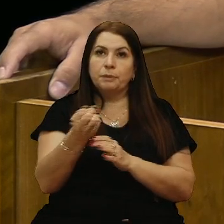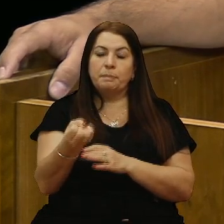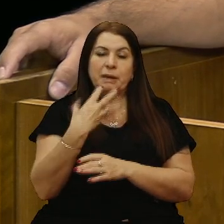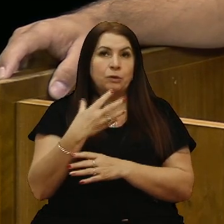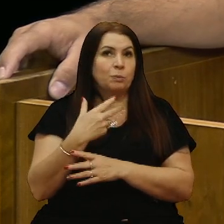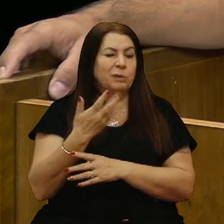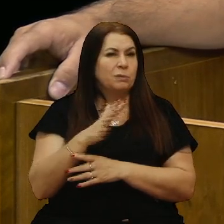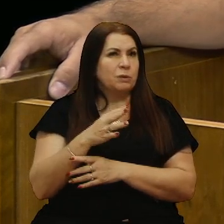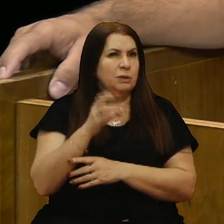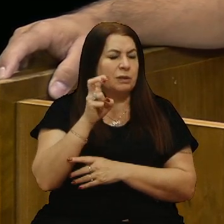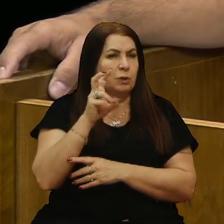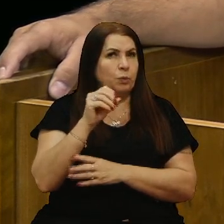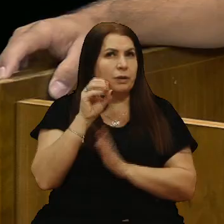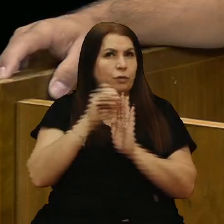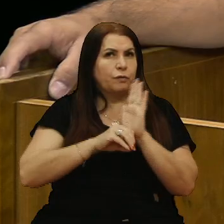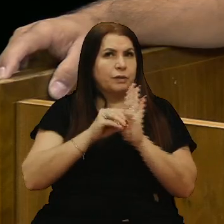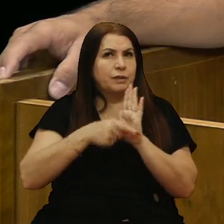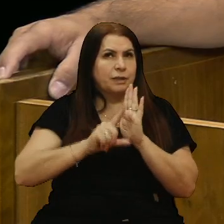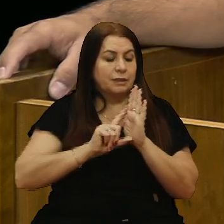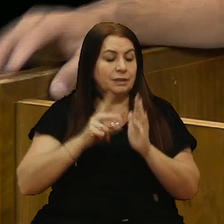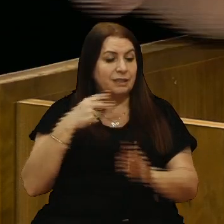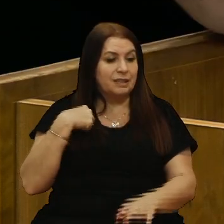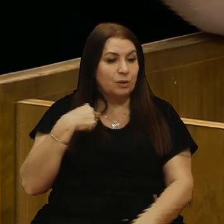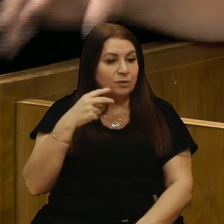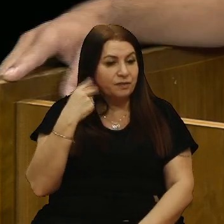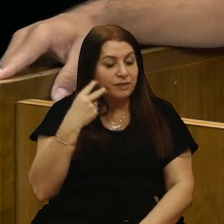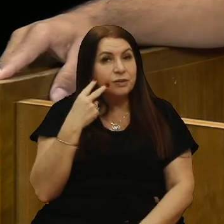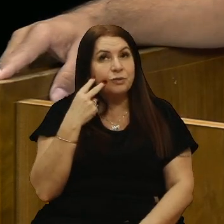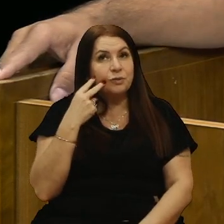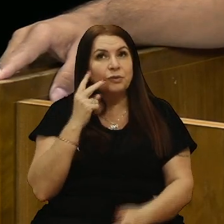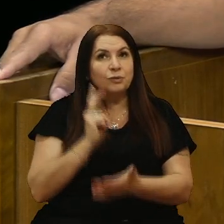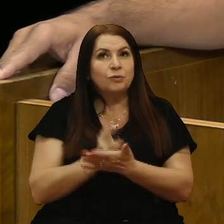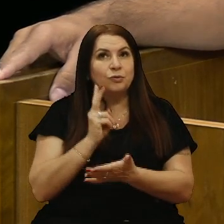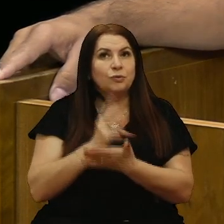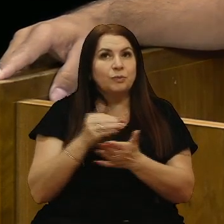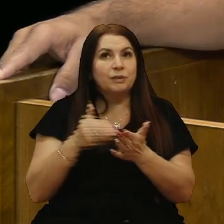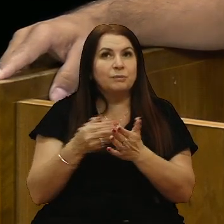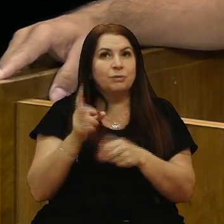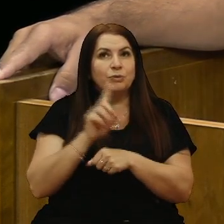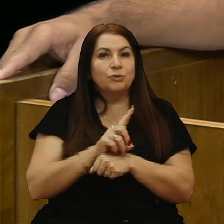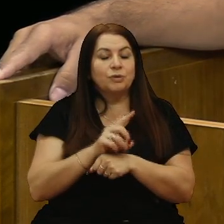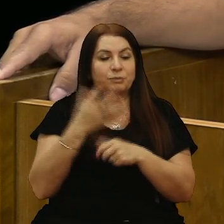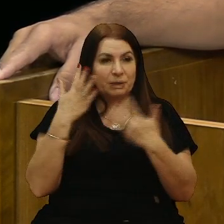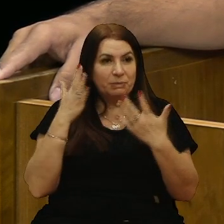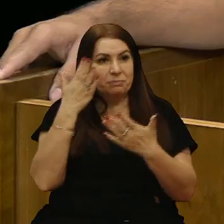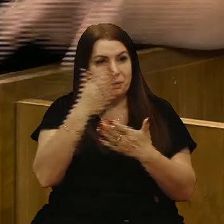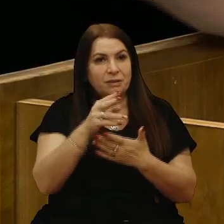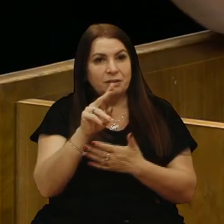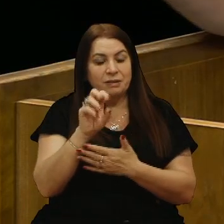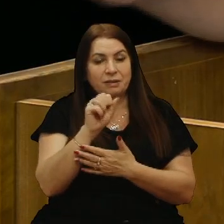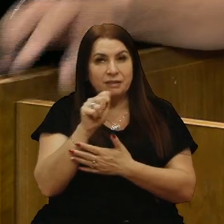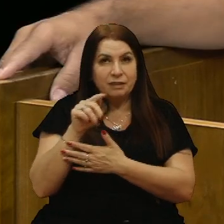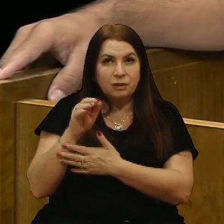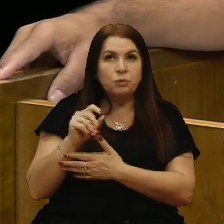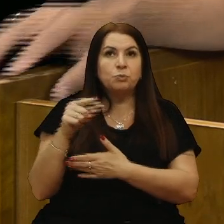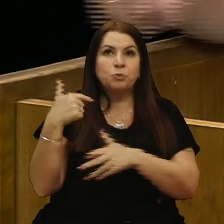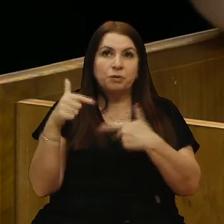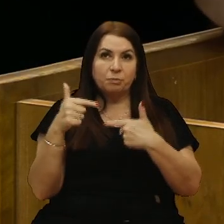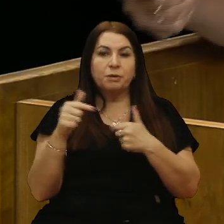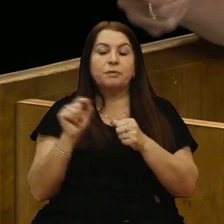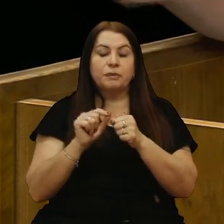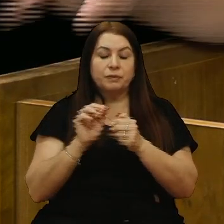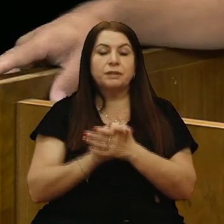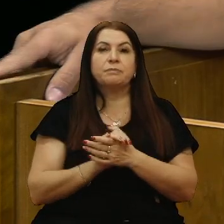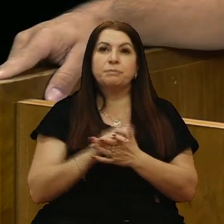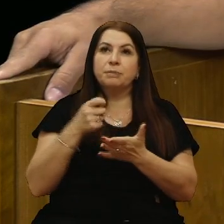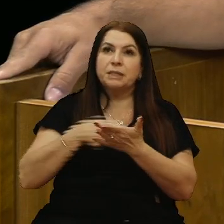uns 50 ofícios antes mesmo de eu ser vereador. E ainda continuava me mandando até poucos dias. Então, parabéns, Sandro Bossardi, por todo o teu trabalho que tu fez